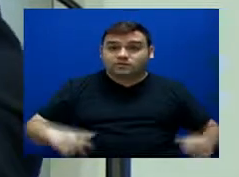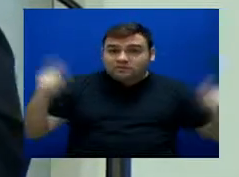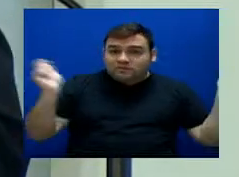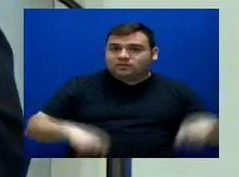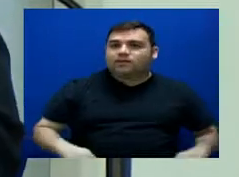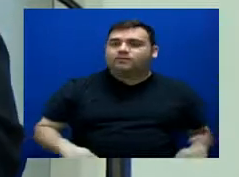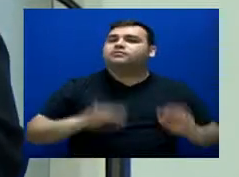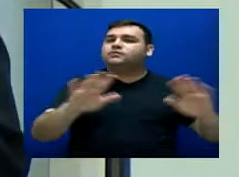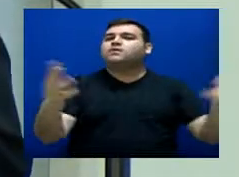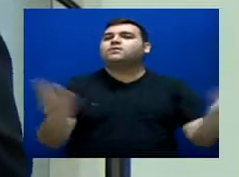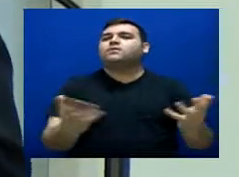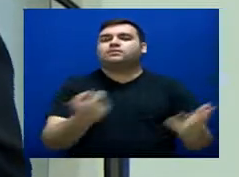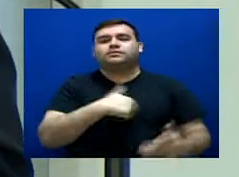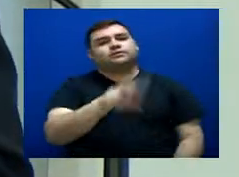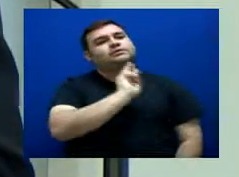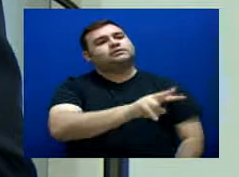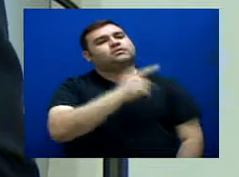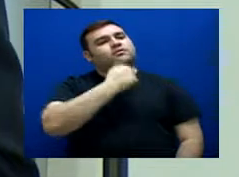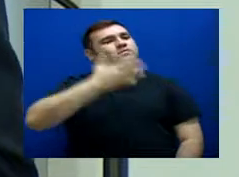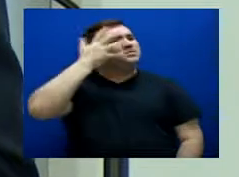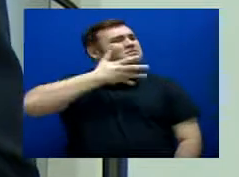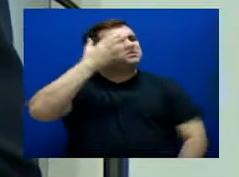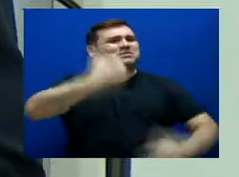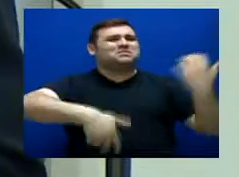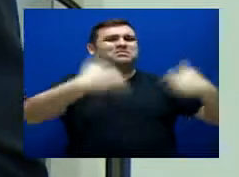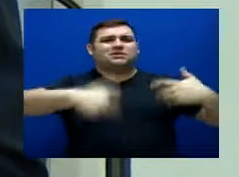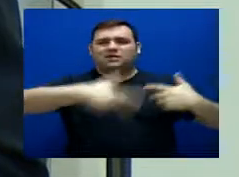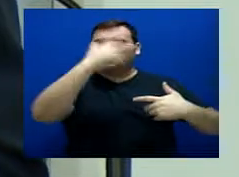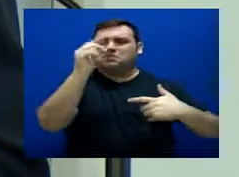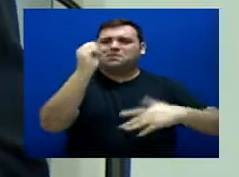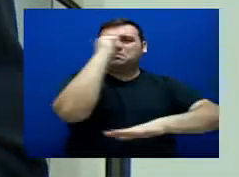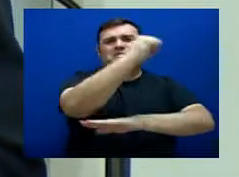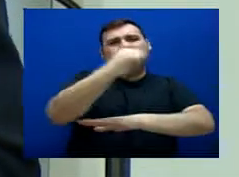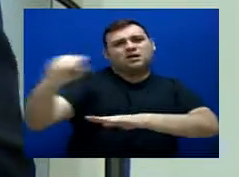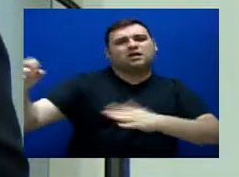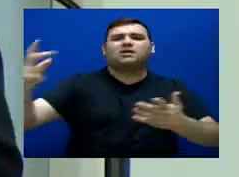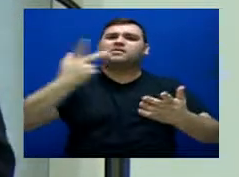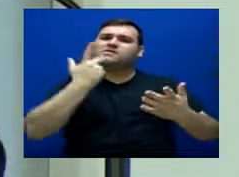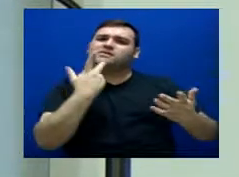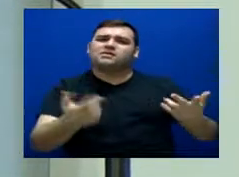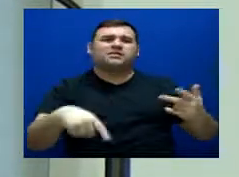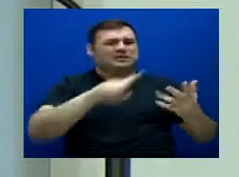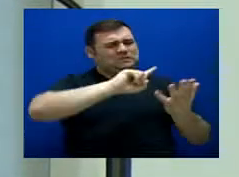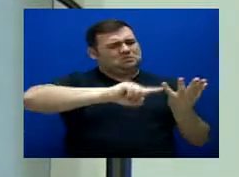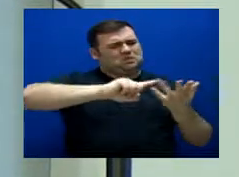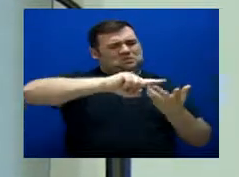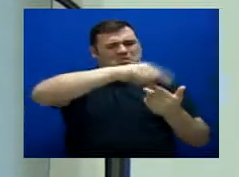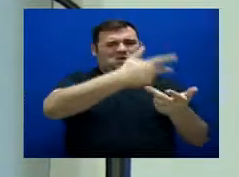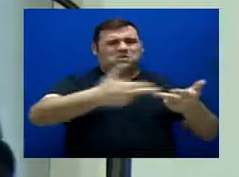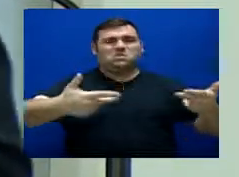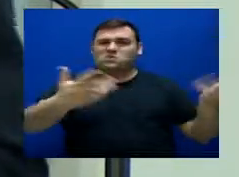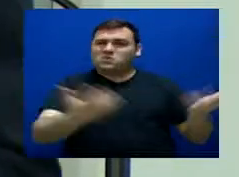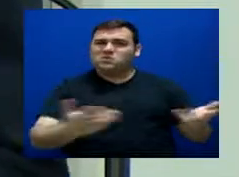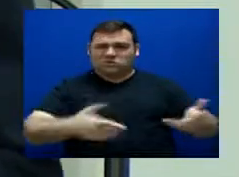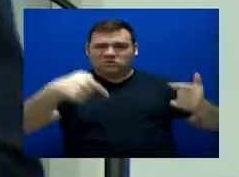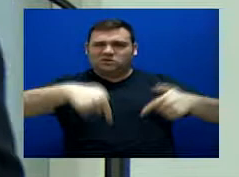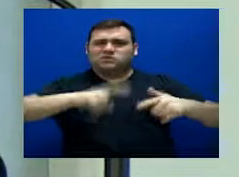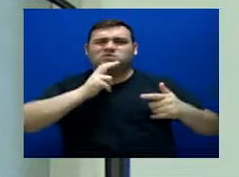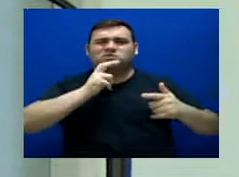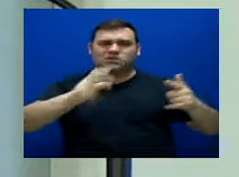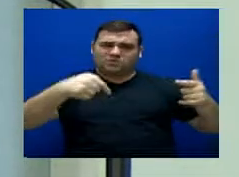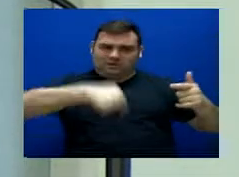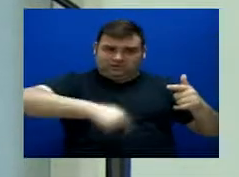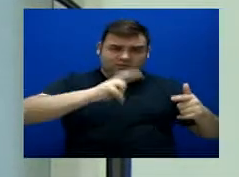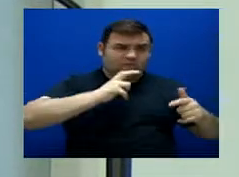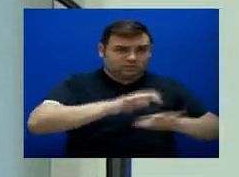Eu vejo o vereador falar de homicídio aqui, falou de homicídio, de tantas as coisas que está acontecendo na nossa cidade, não